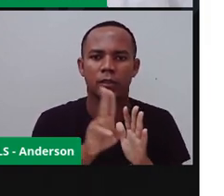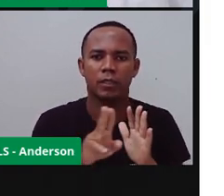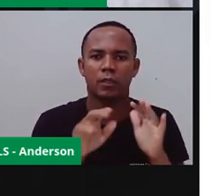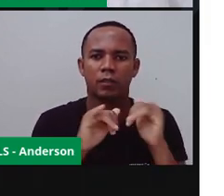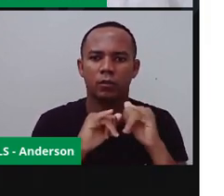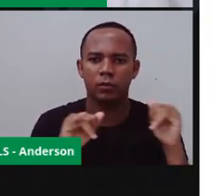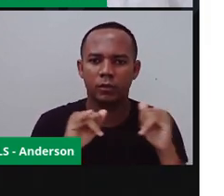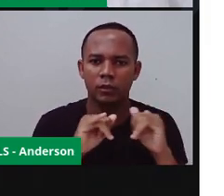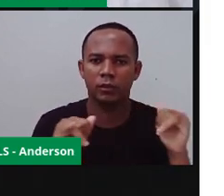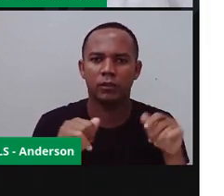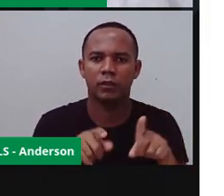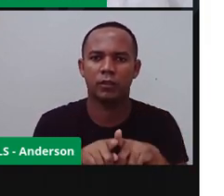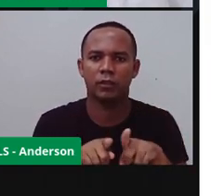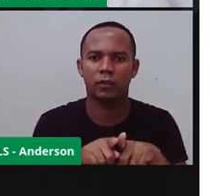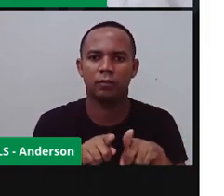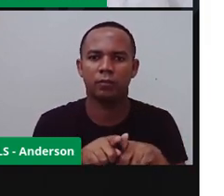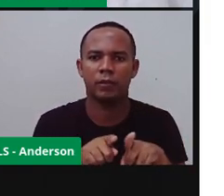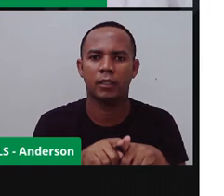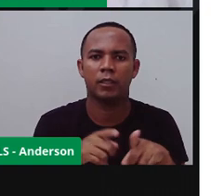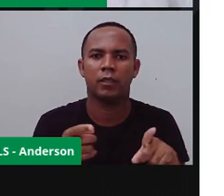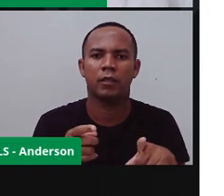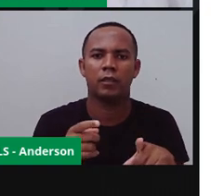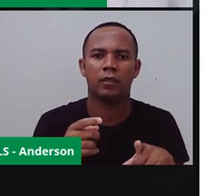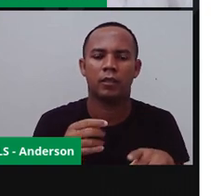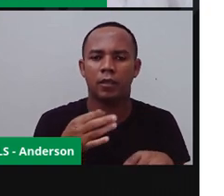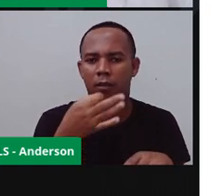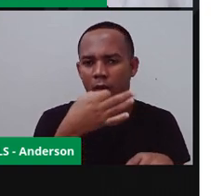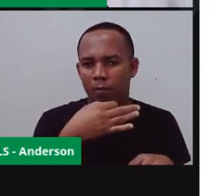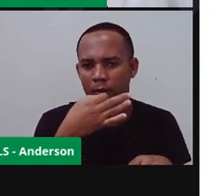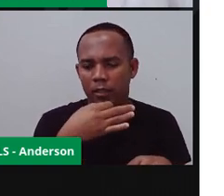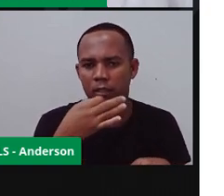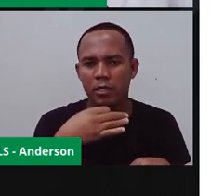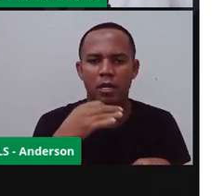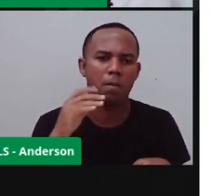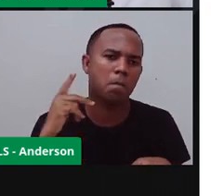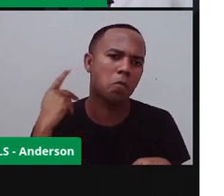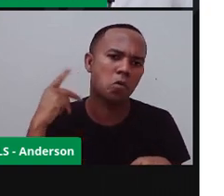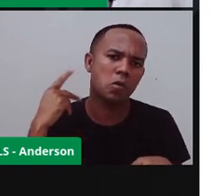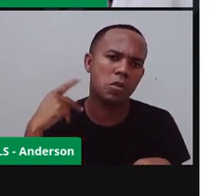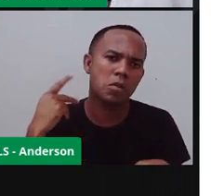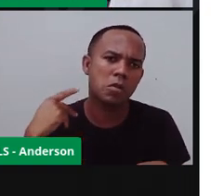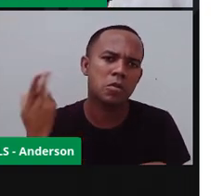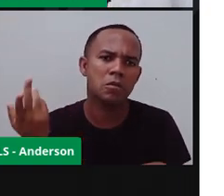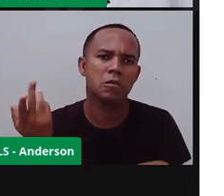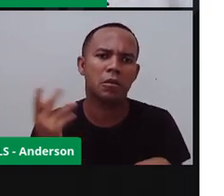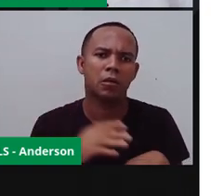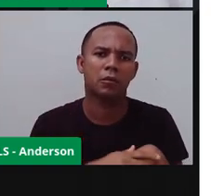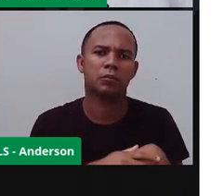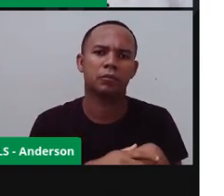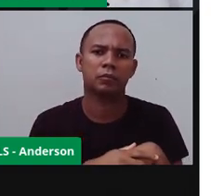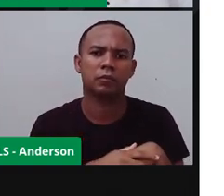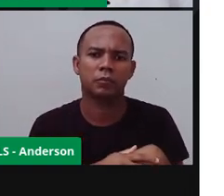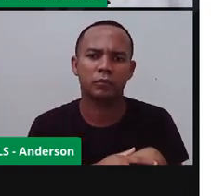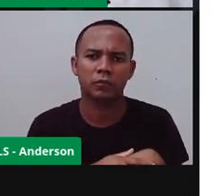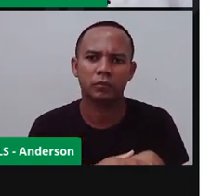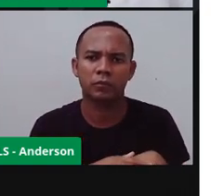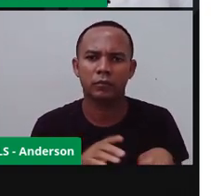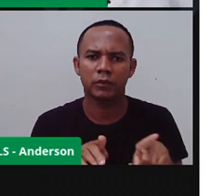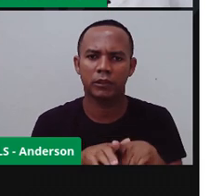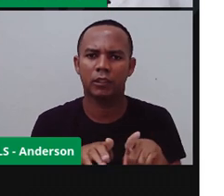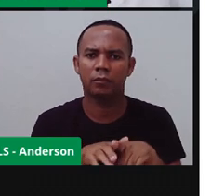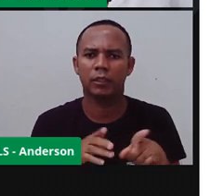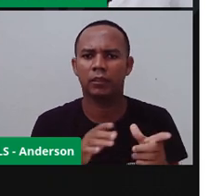que retrata um fato social político de relevância. Não é isso? A própria preferi não trazer esse tipo de charge aqui, porque eu